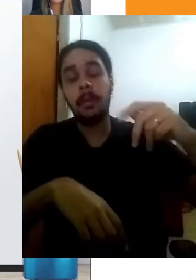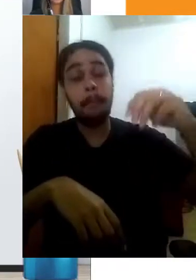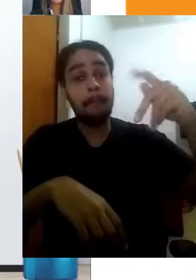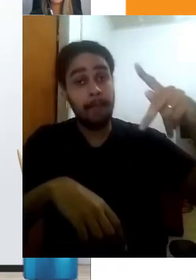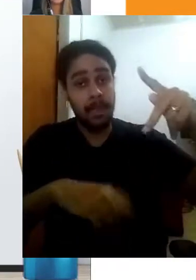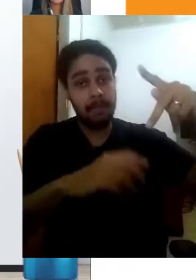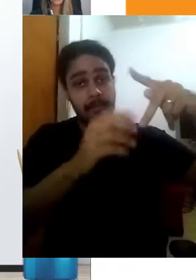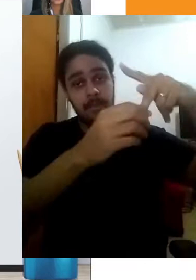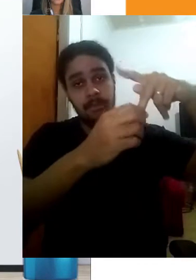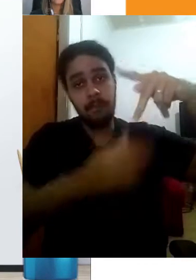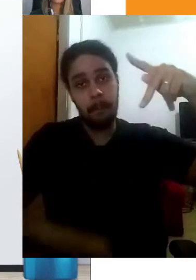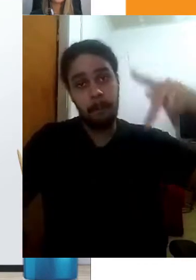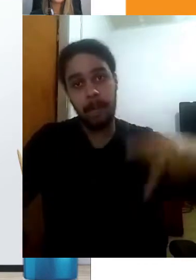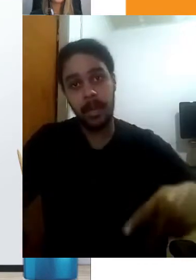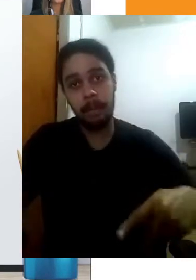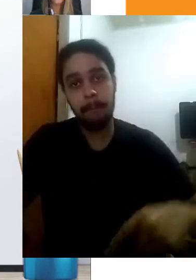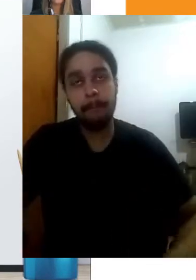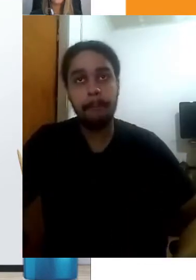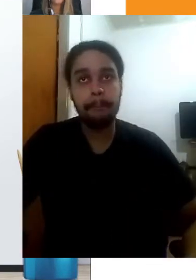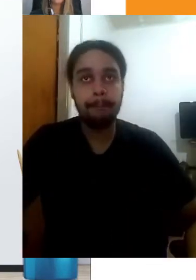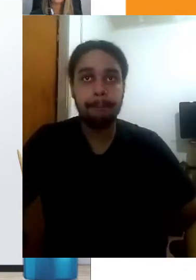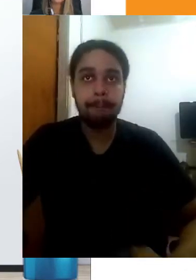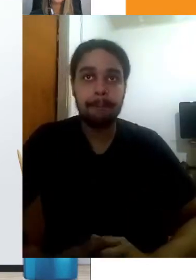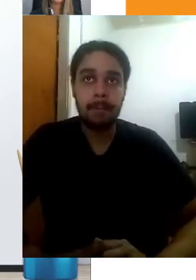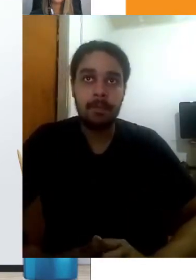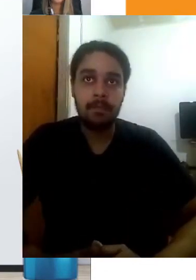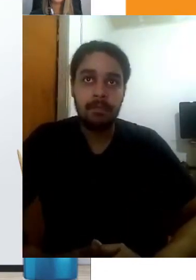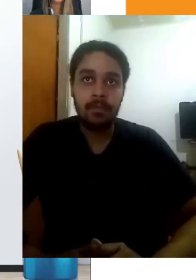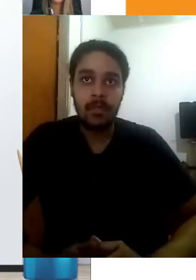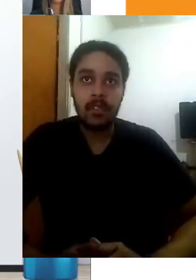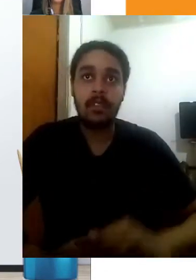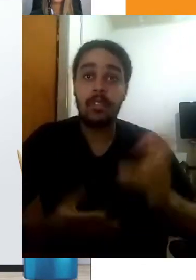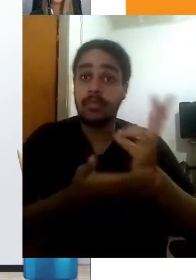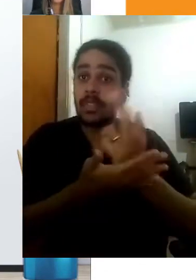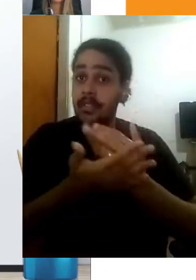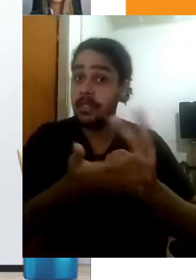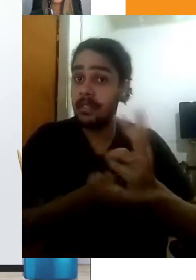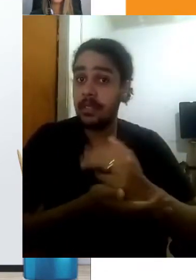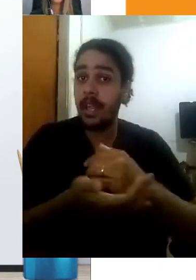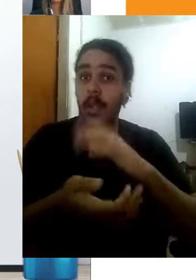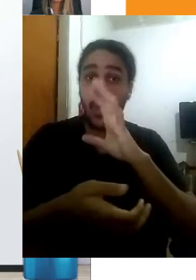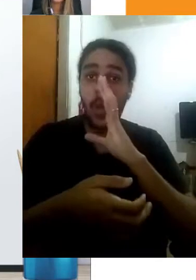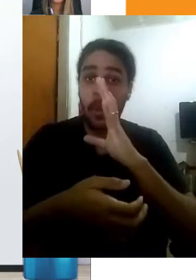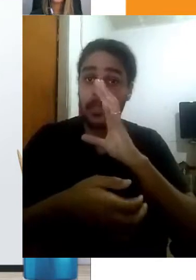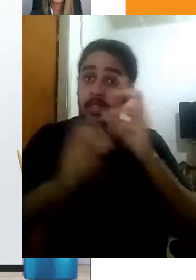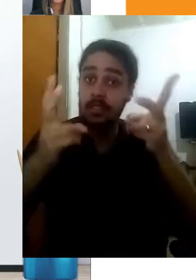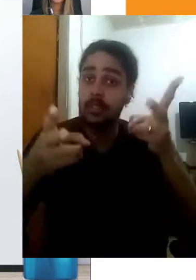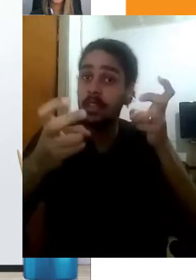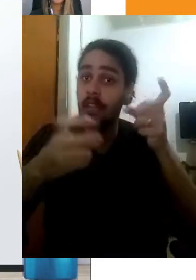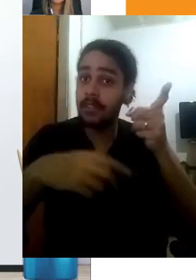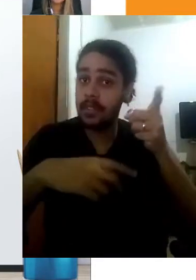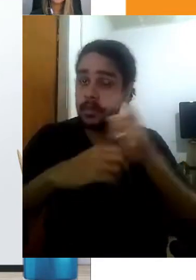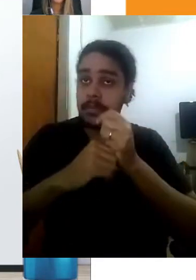baixo, apontando para o centro da Terra. Força normal, a força que o plano inclinado faz no bloquinho, sempre